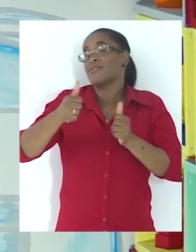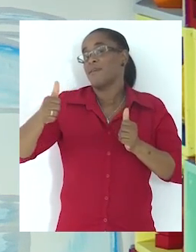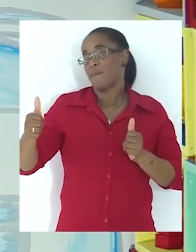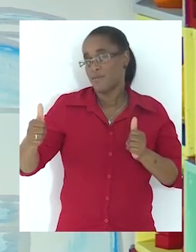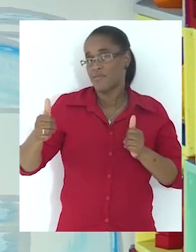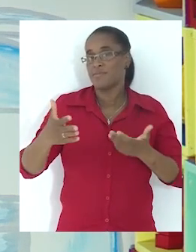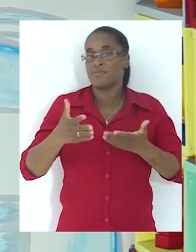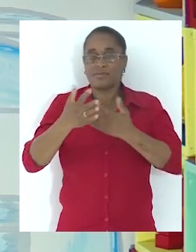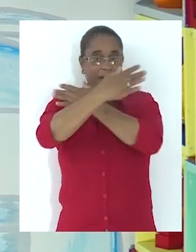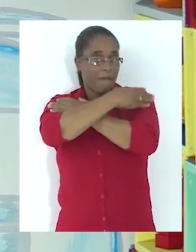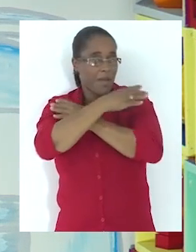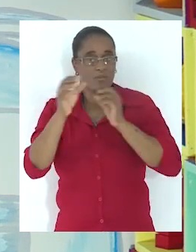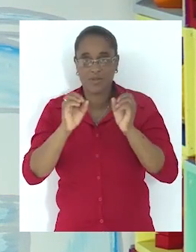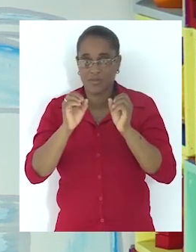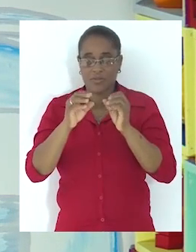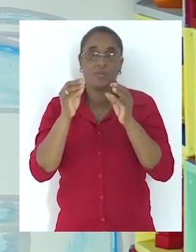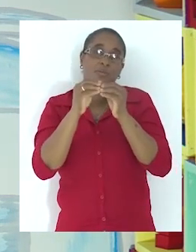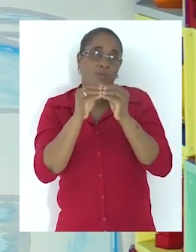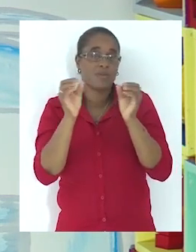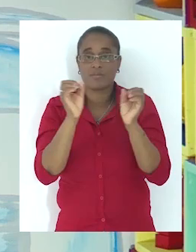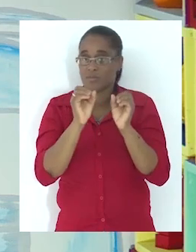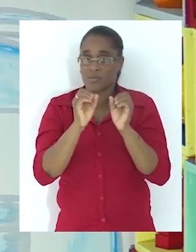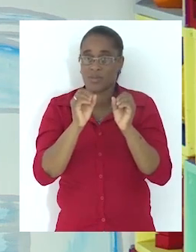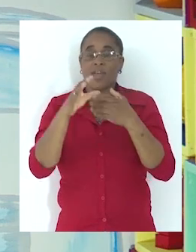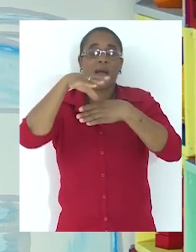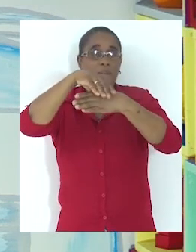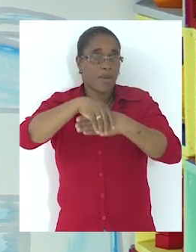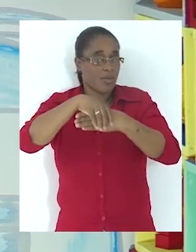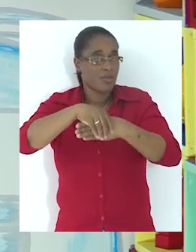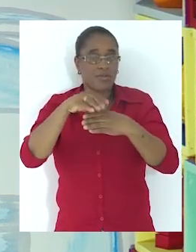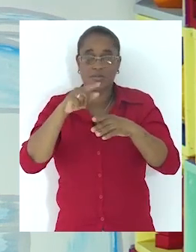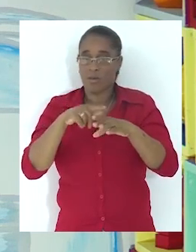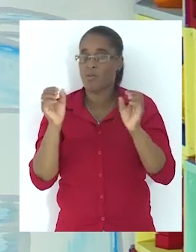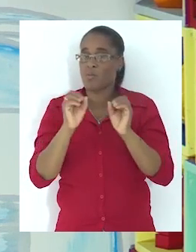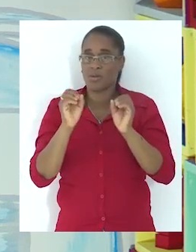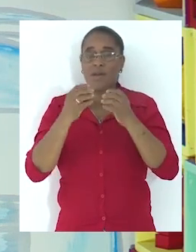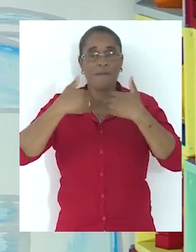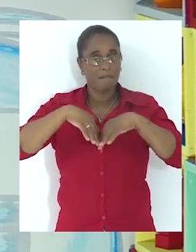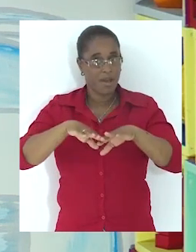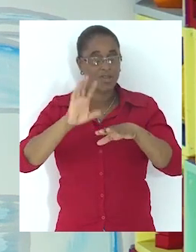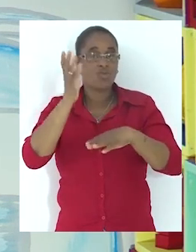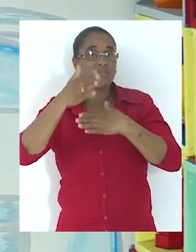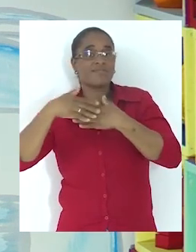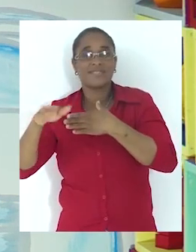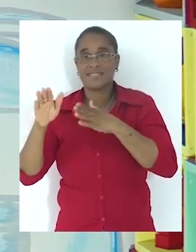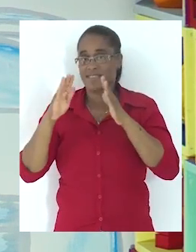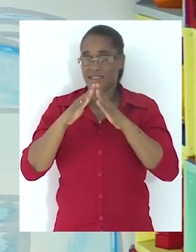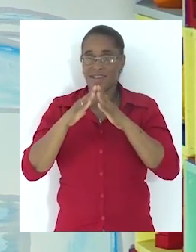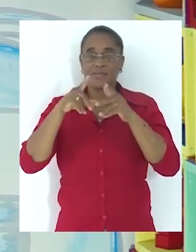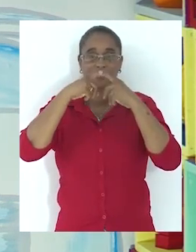distanciamento, sem abraços, sem beijinhos, sem aperto de mão, mas ao sair de casa,